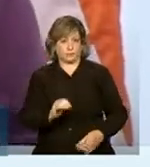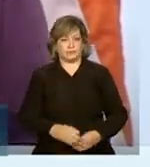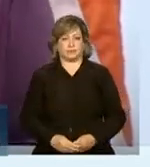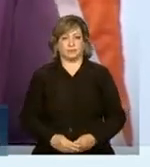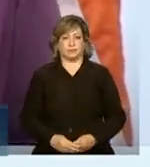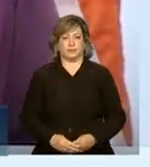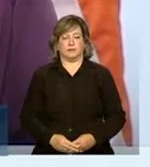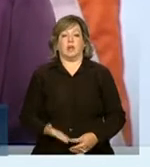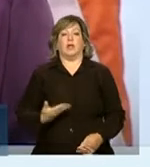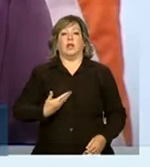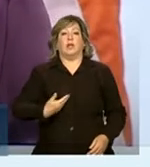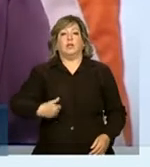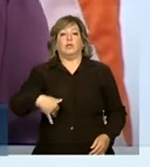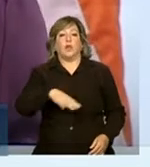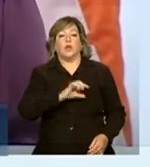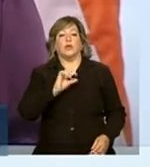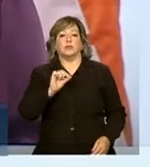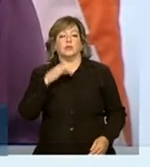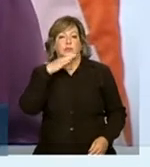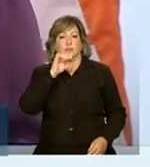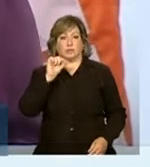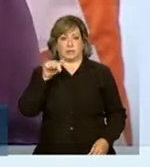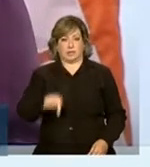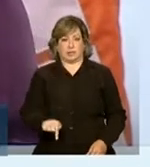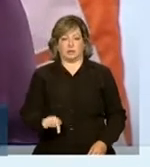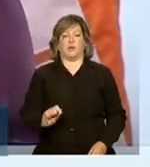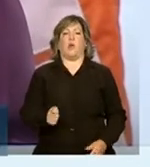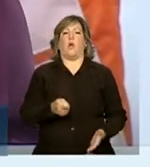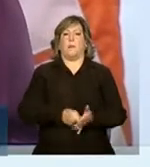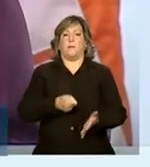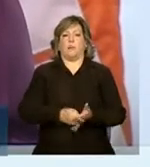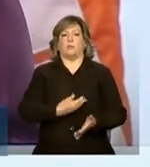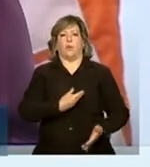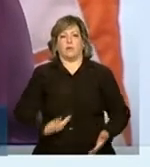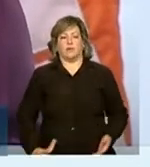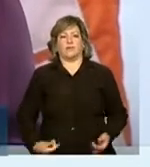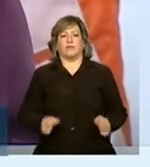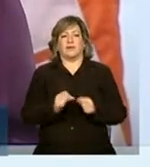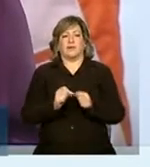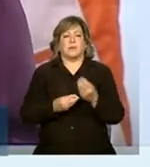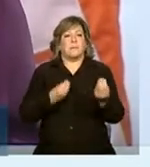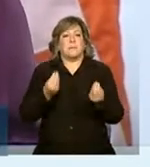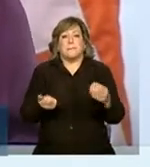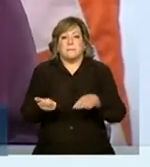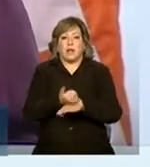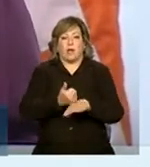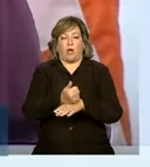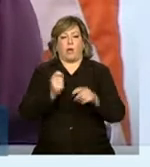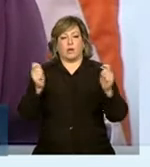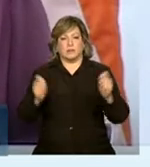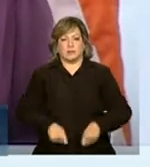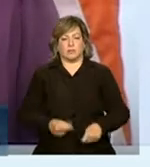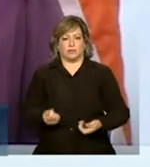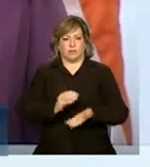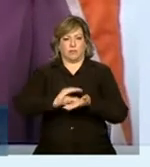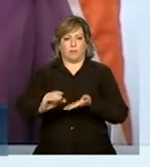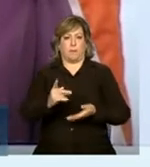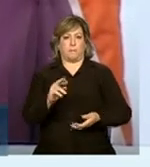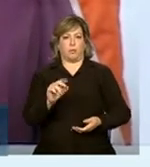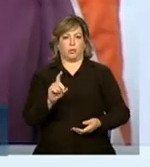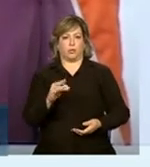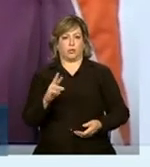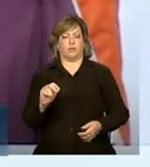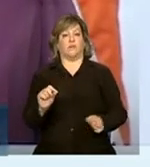Nós consideramos que é obrigação do governo criar as melhores condições para um investimento produtivo.